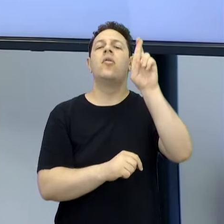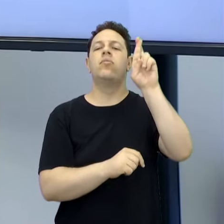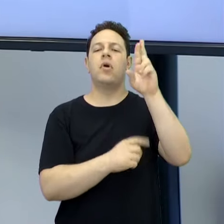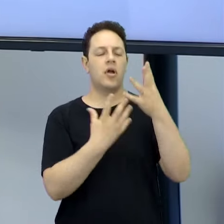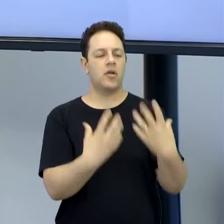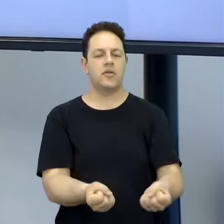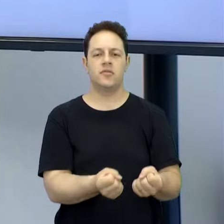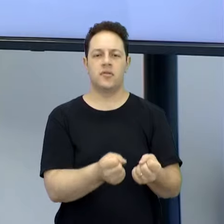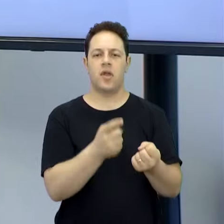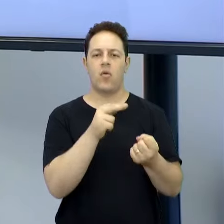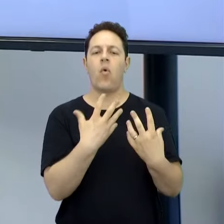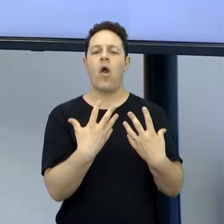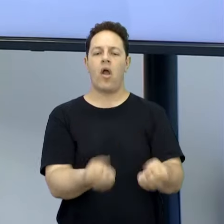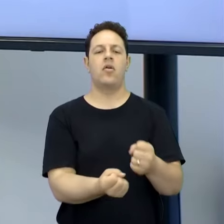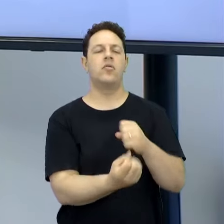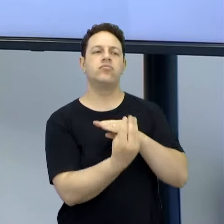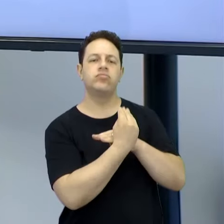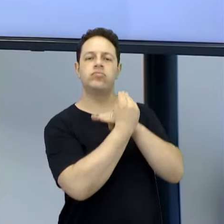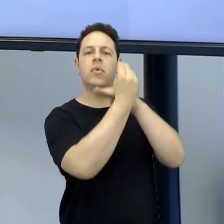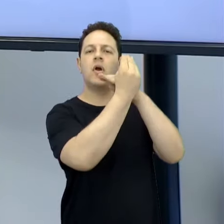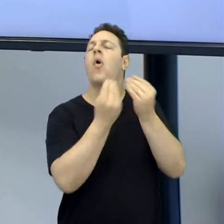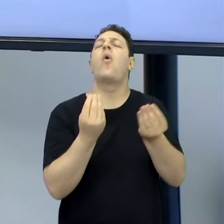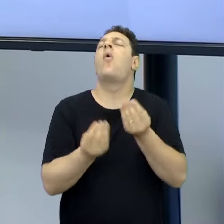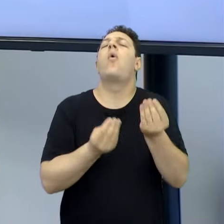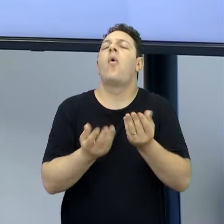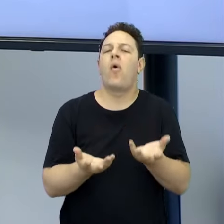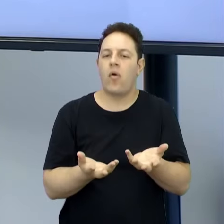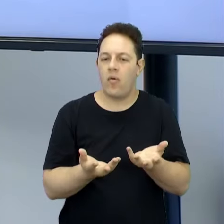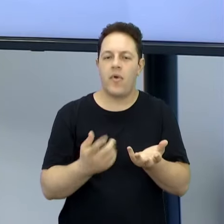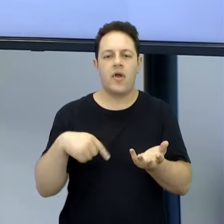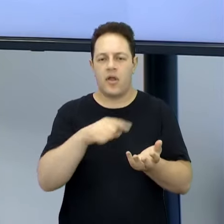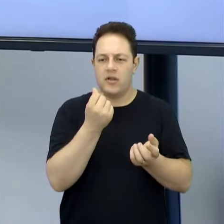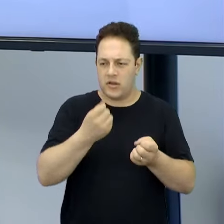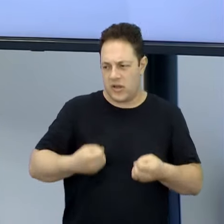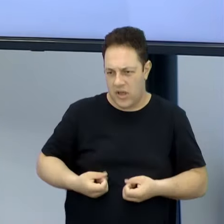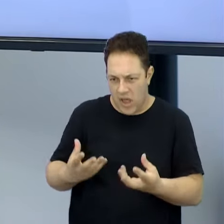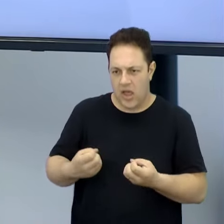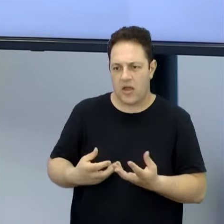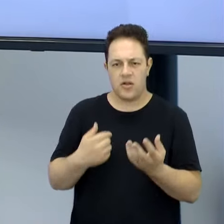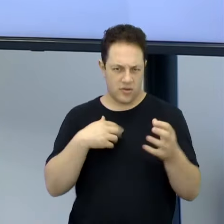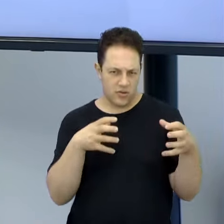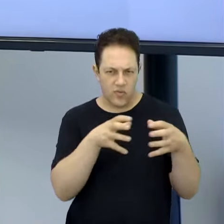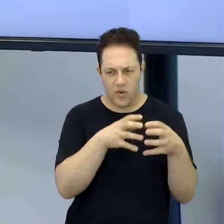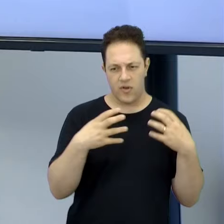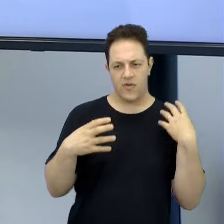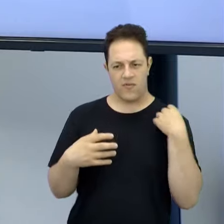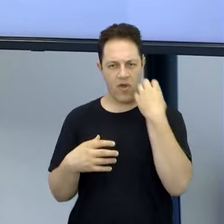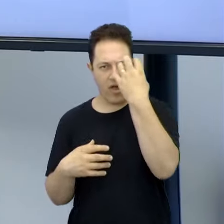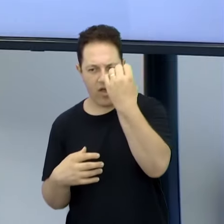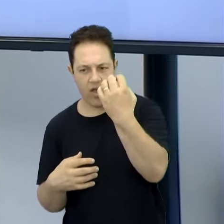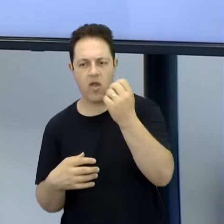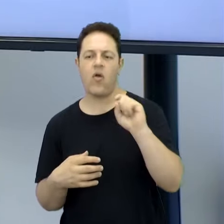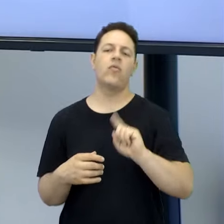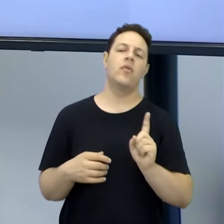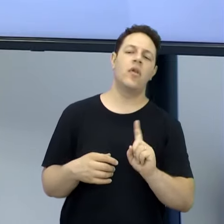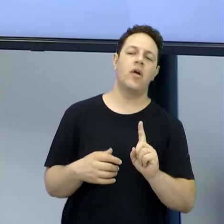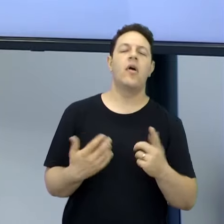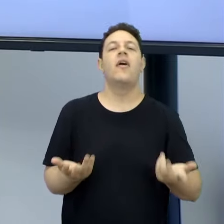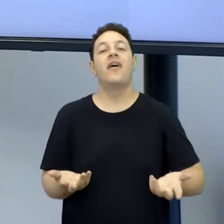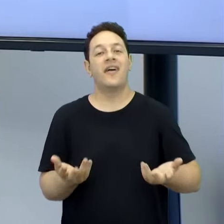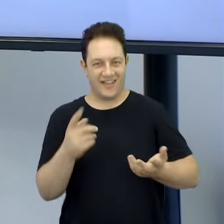Quem que assumiu essas despesas? E como foi feita, né? O que a gente gastou? Se a gente foi viajar, se a gente não foi? Então,